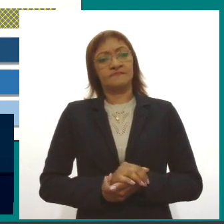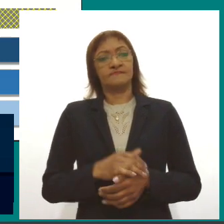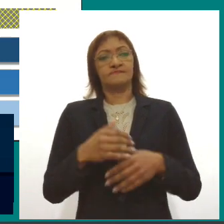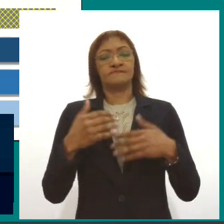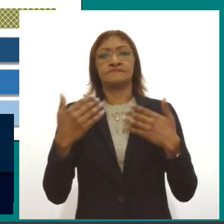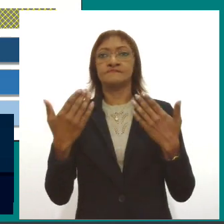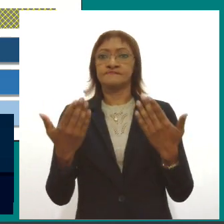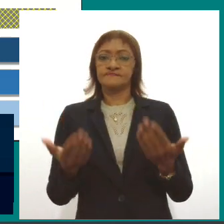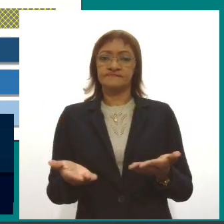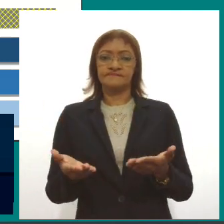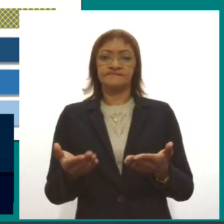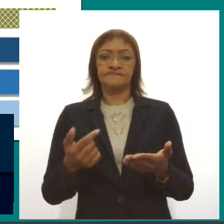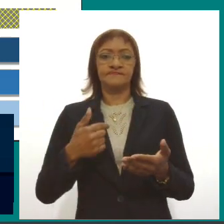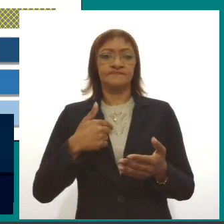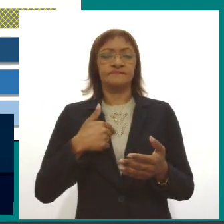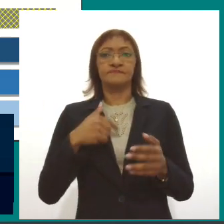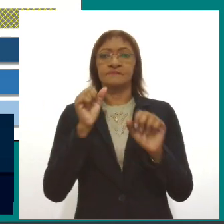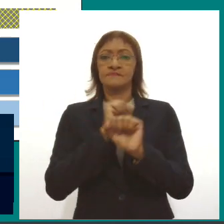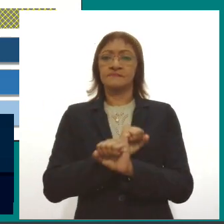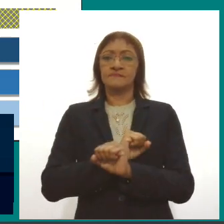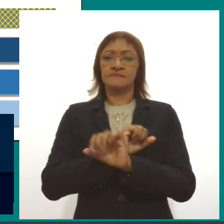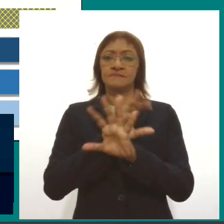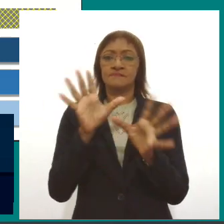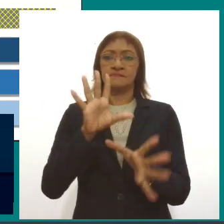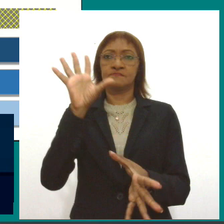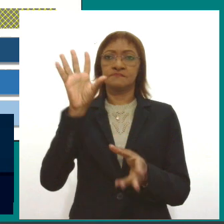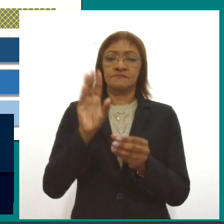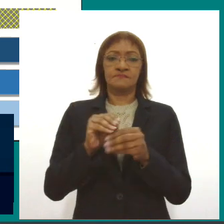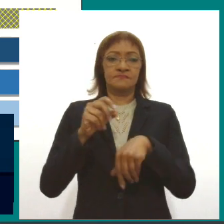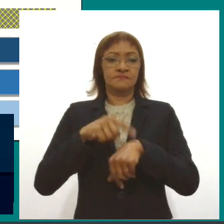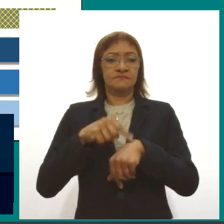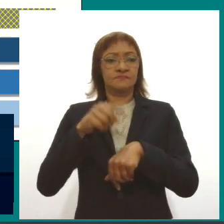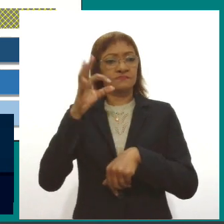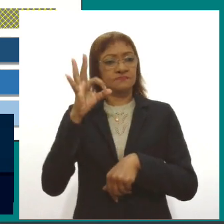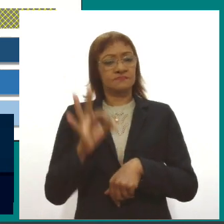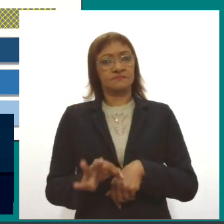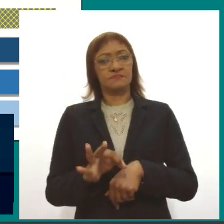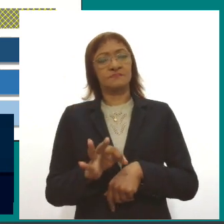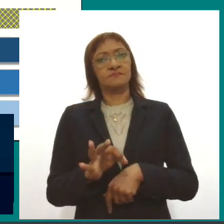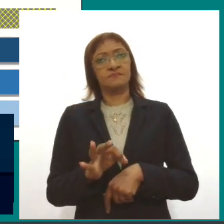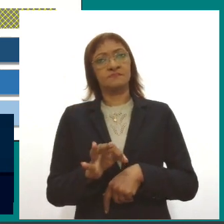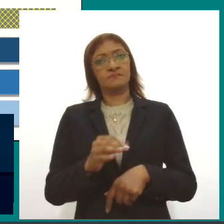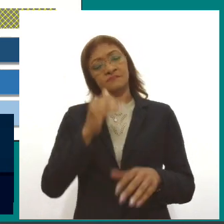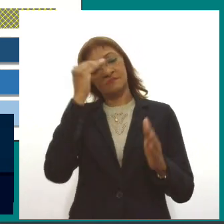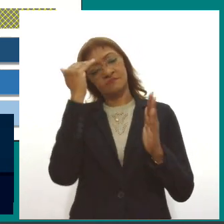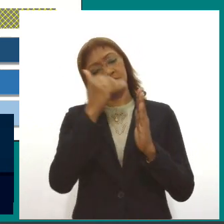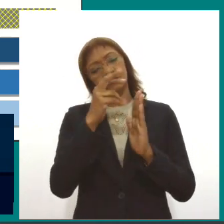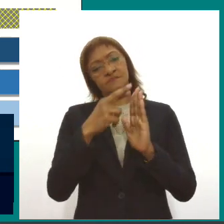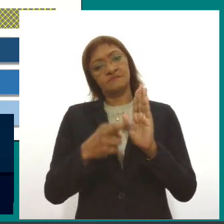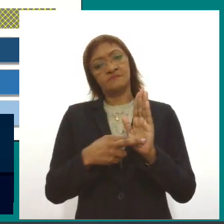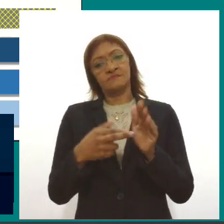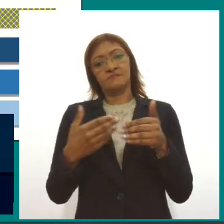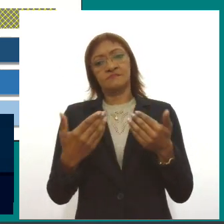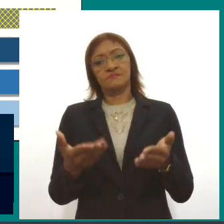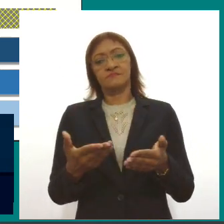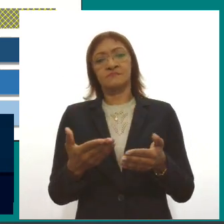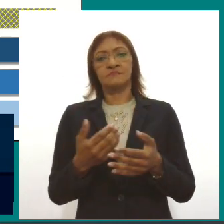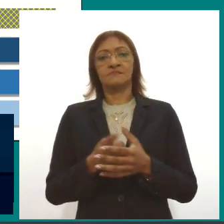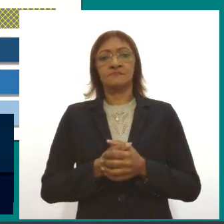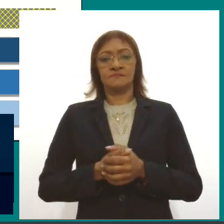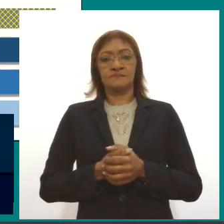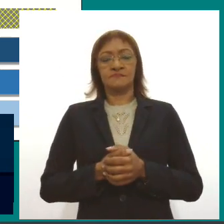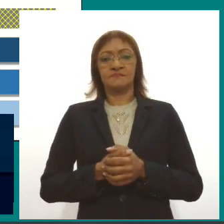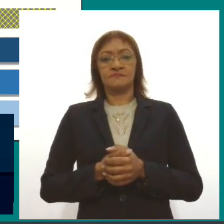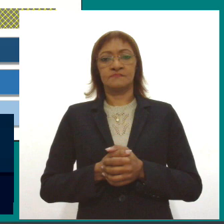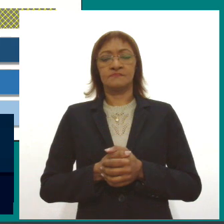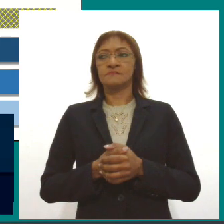Bom, eu procurei ser bastante disciplinado no tempo, espero ter cumprido com o horário. Mas